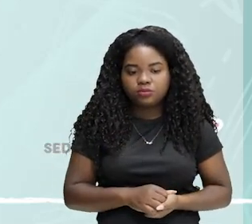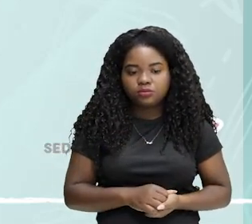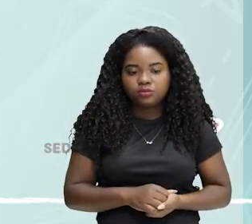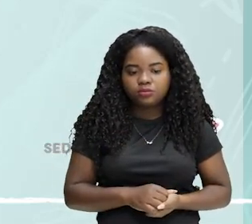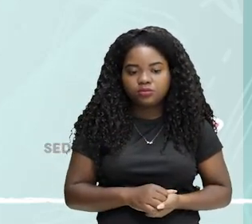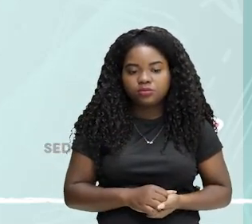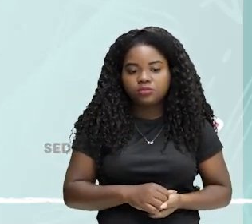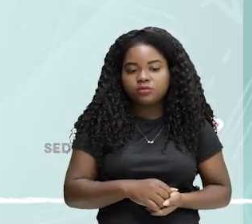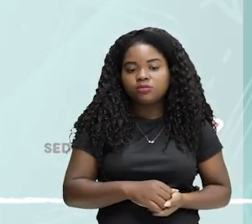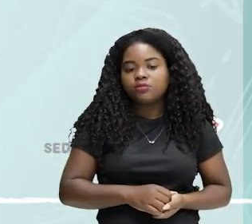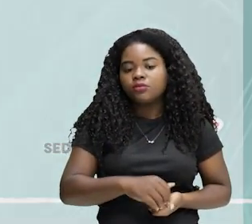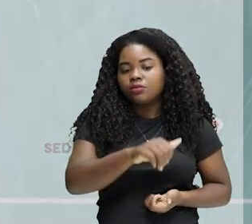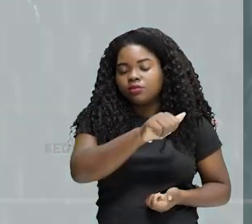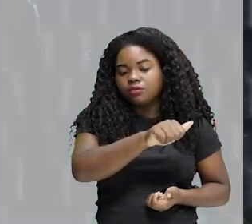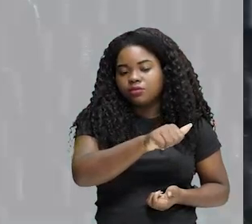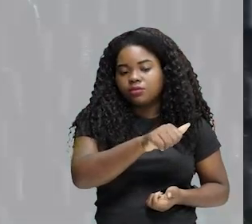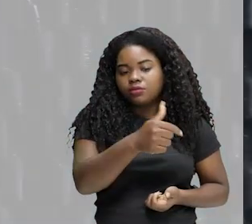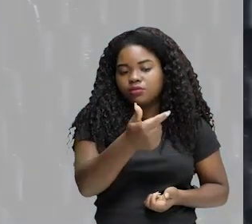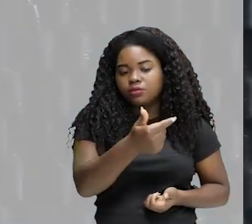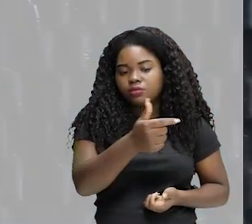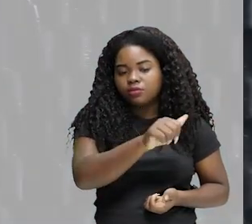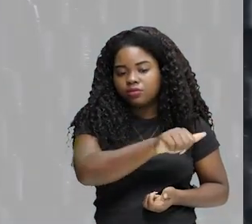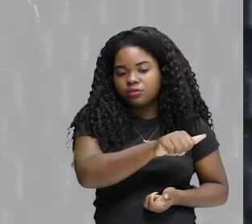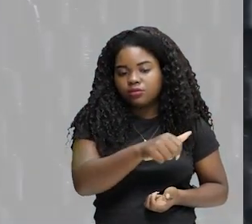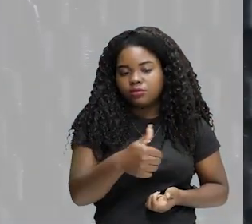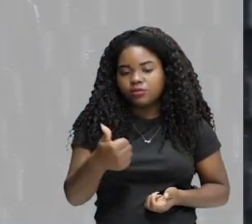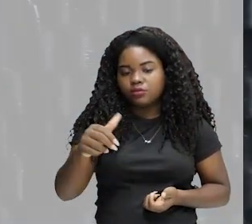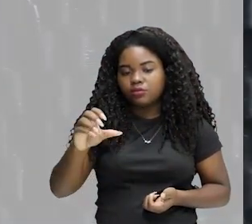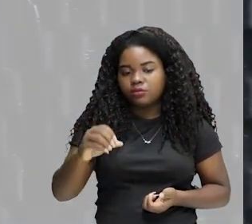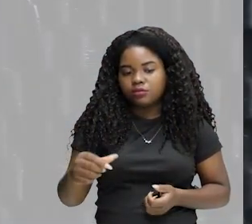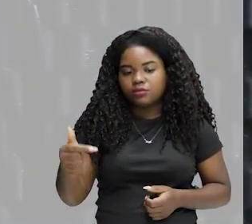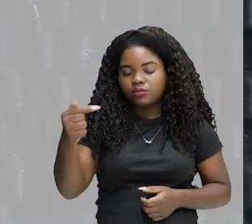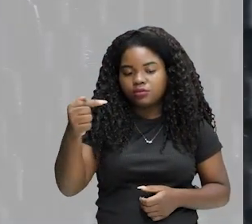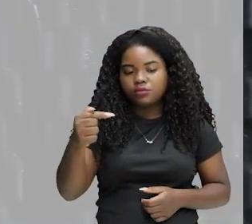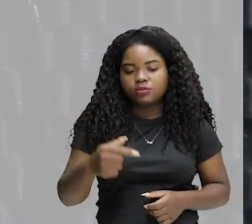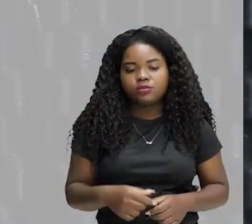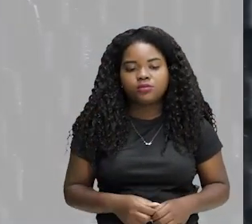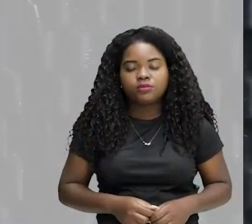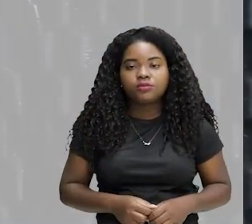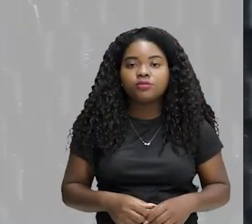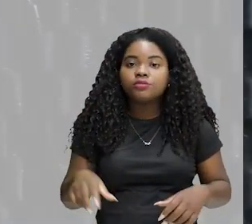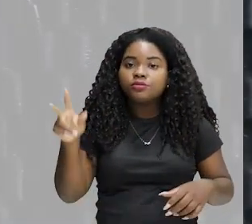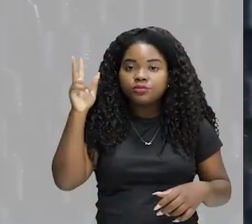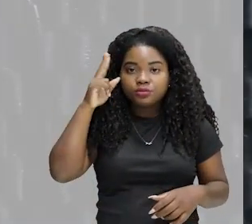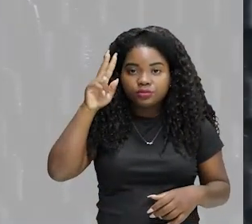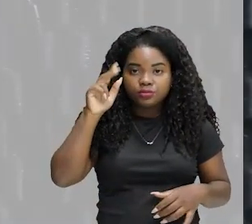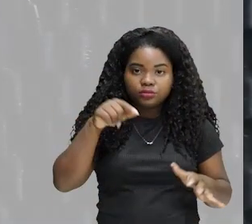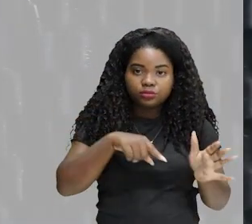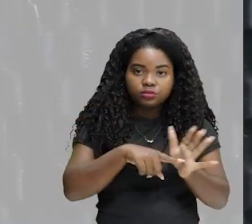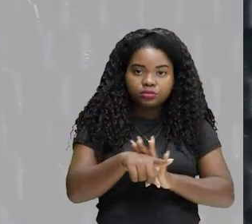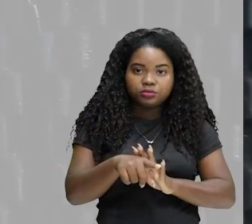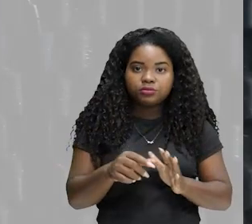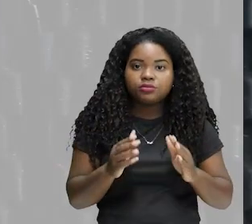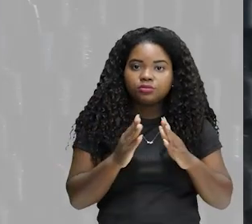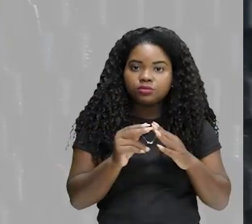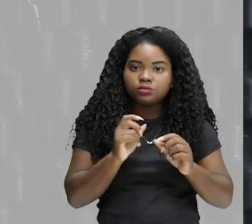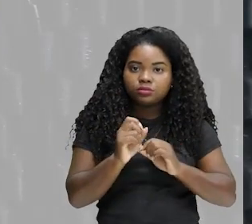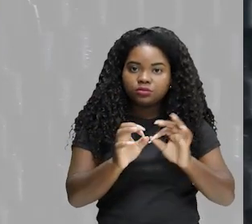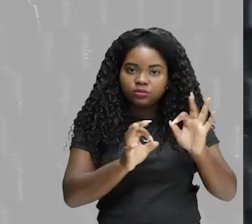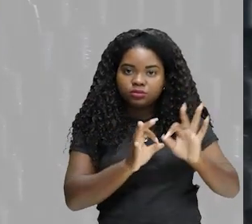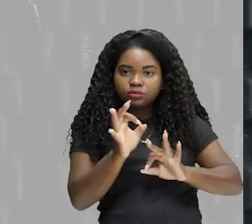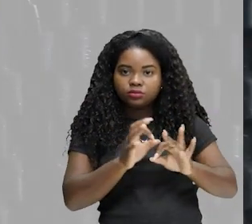por sua vez, o da Argentina, o A da Argentina vai ser 10 à sétima. Lembra que a questão lá pediu para nós calcularmos